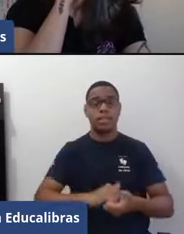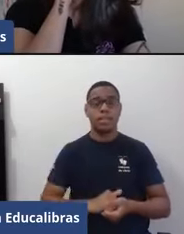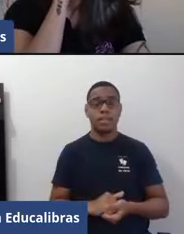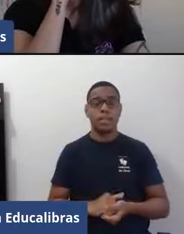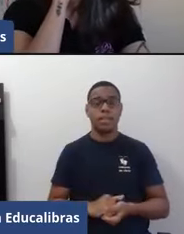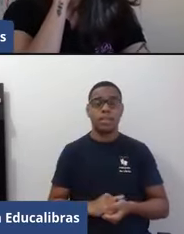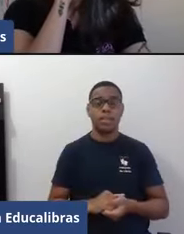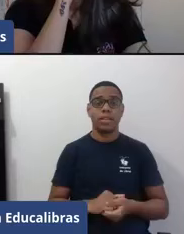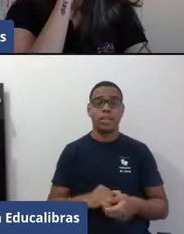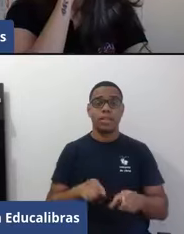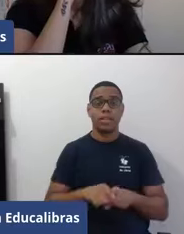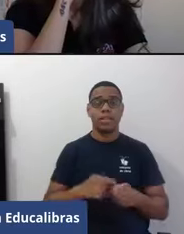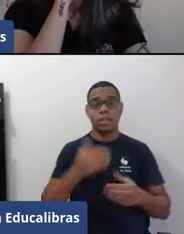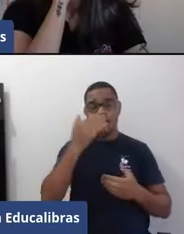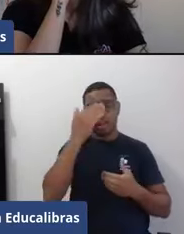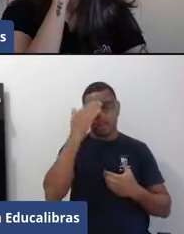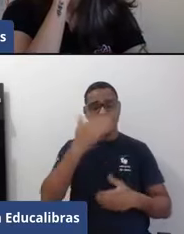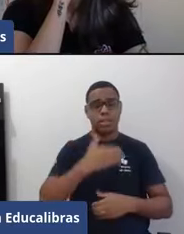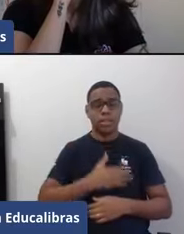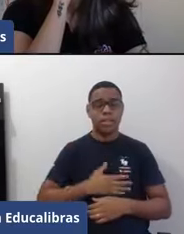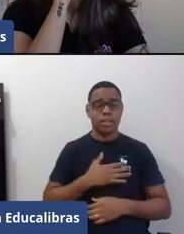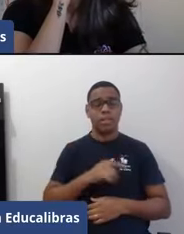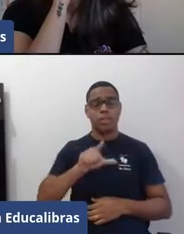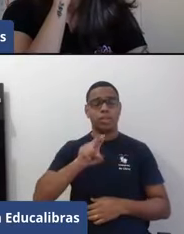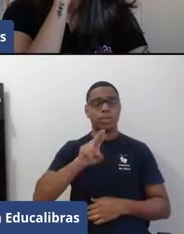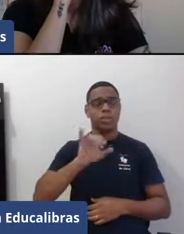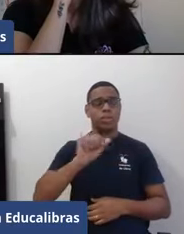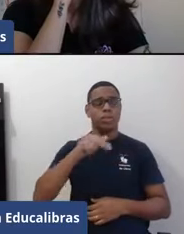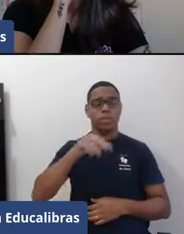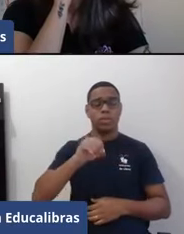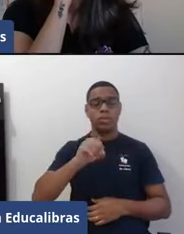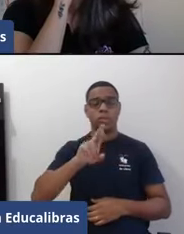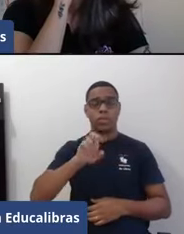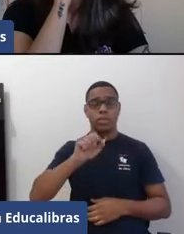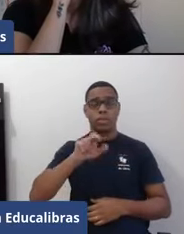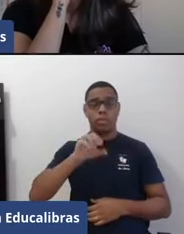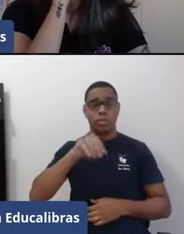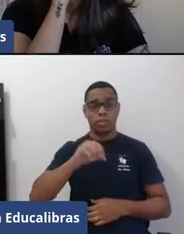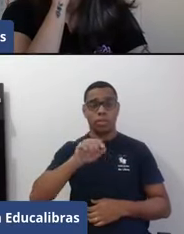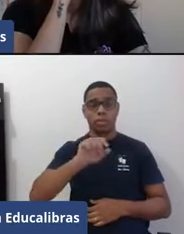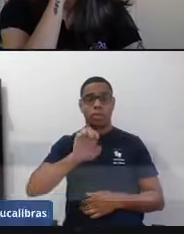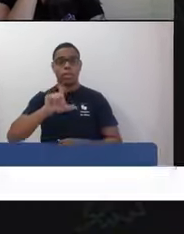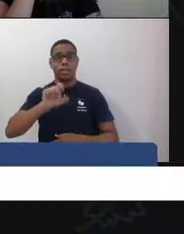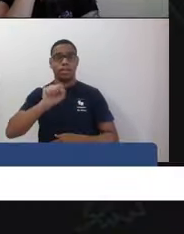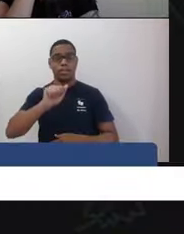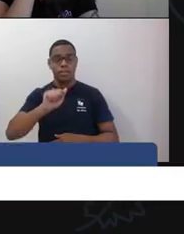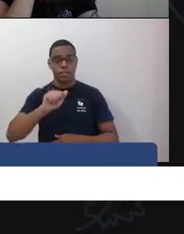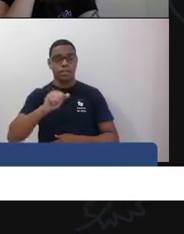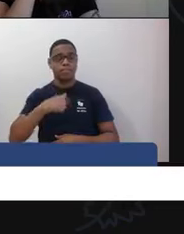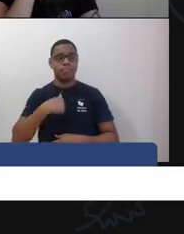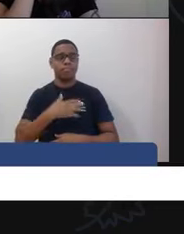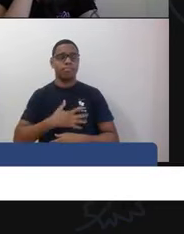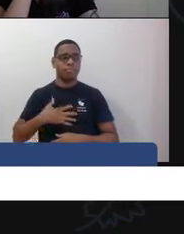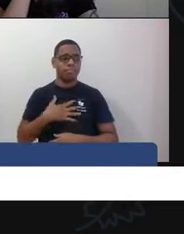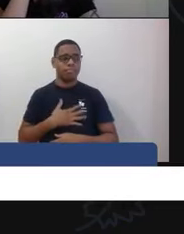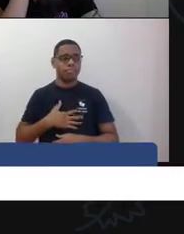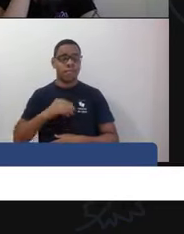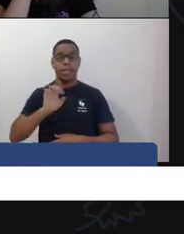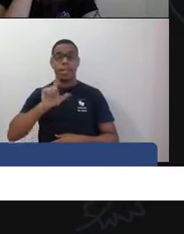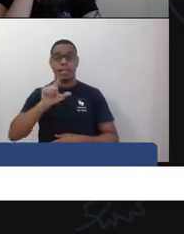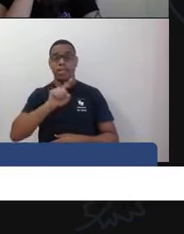presença, o prestígio, né, do Luciano Jerônimo, da Elza, nossa querida Elza Ambrosio, da